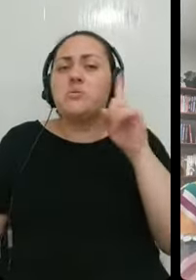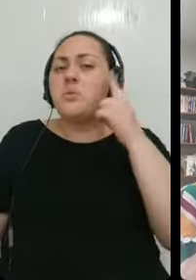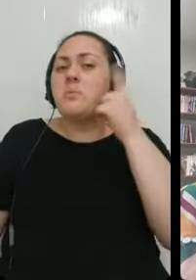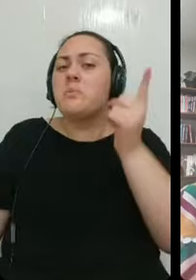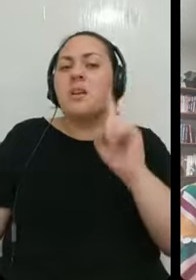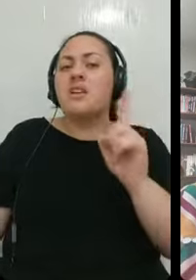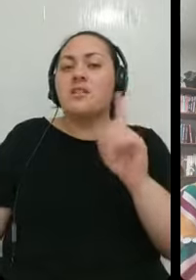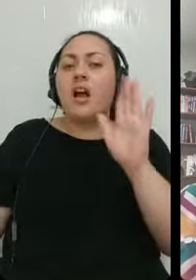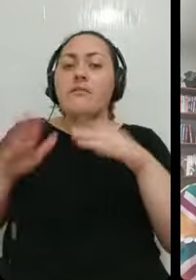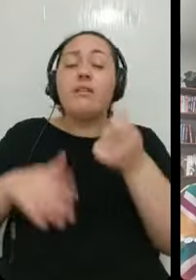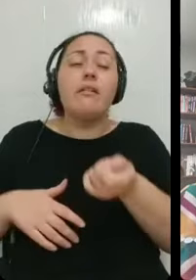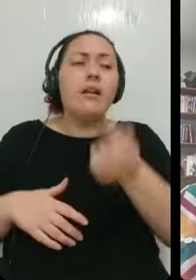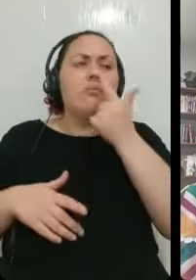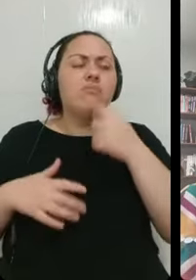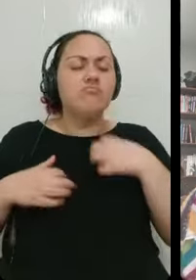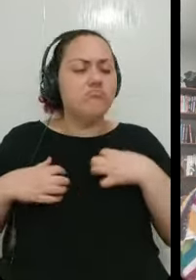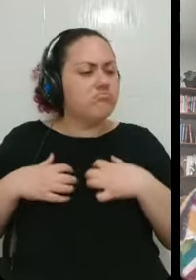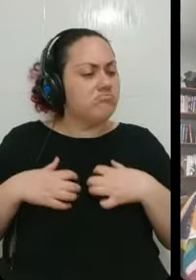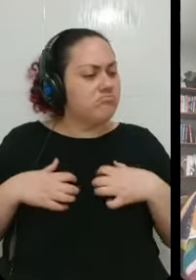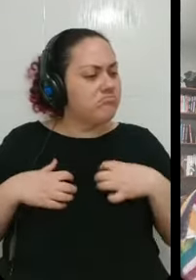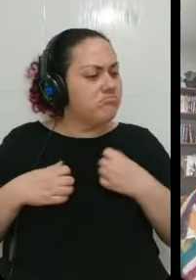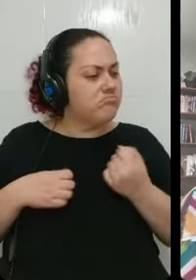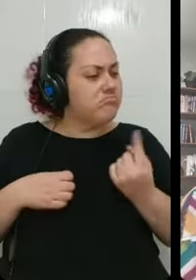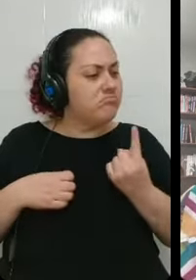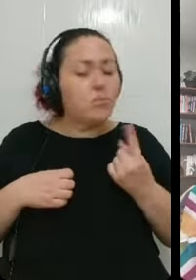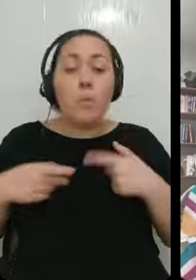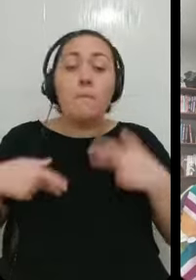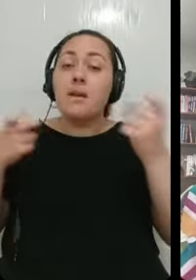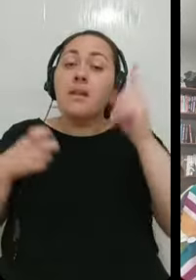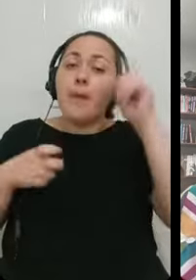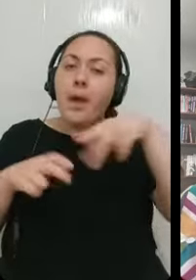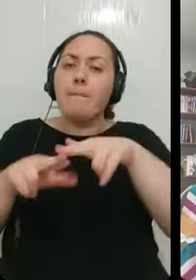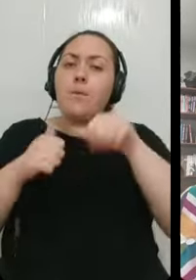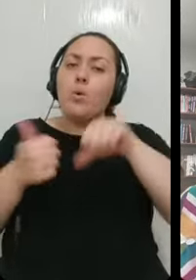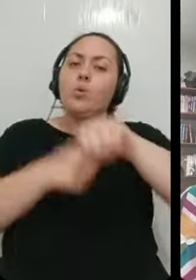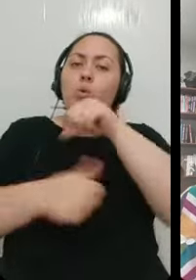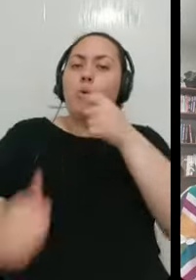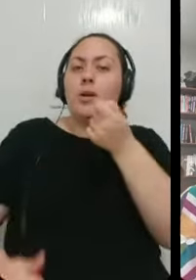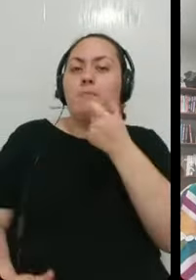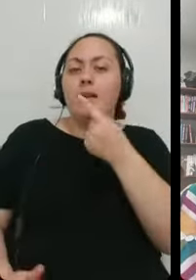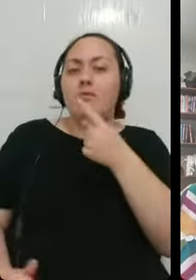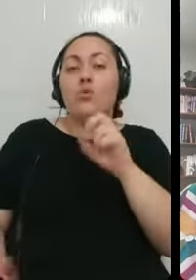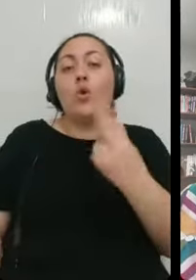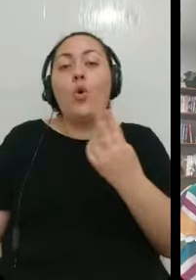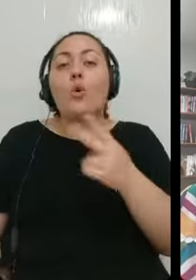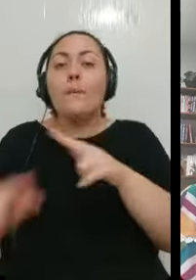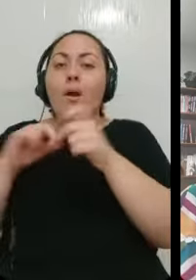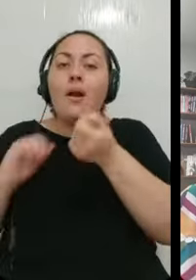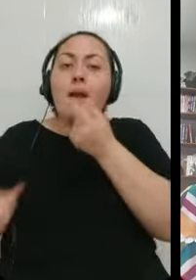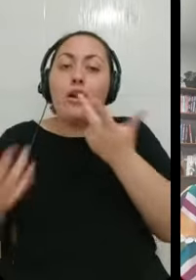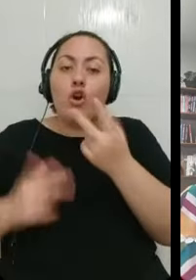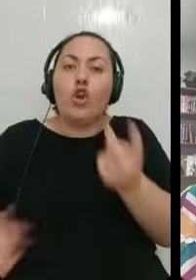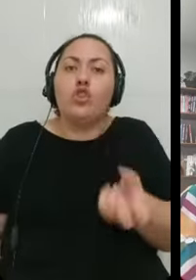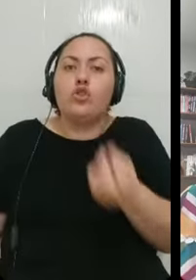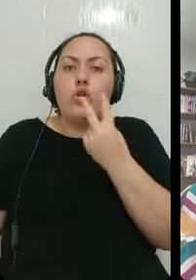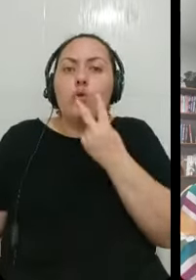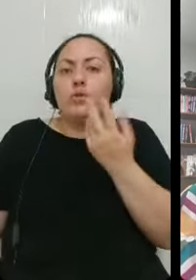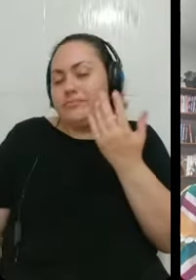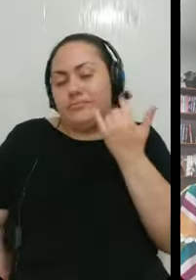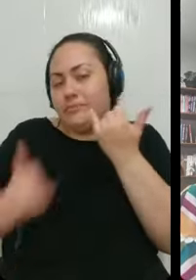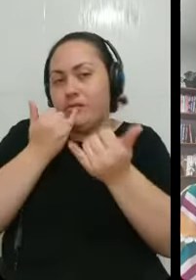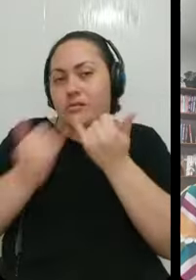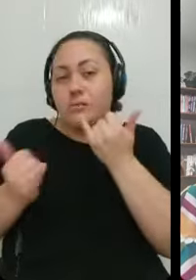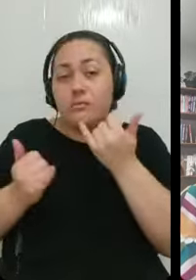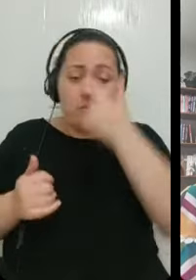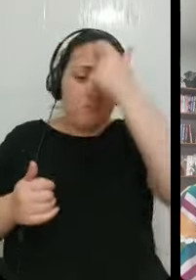algumas sensações que elas têm a uma troca de medicamentos ou mesmo um ajuste de dose, né? Então, é a gente poder ter